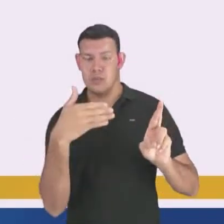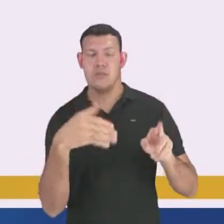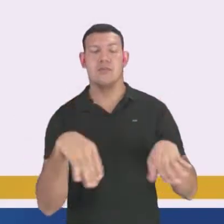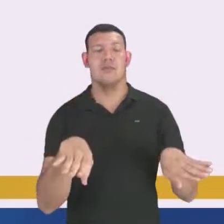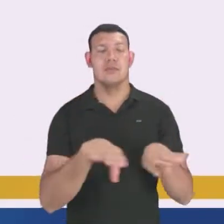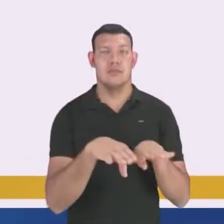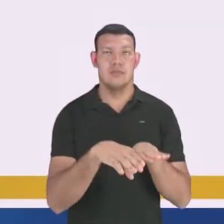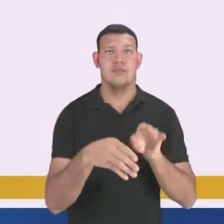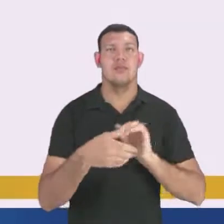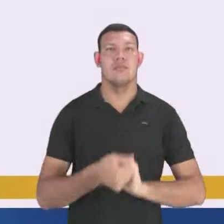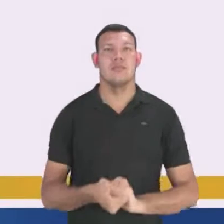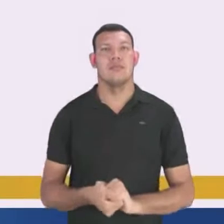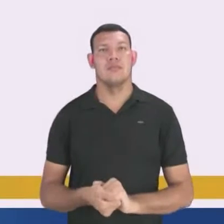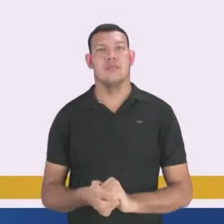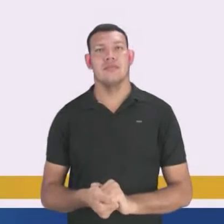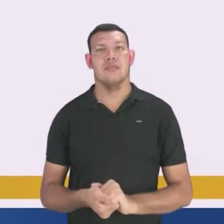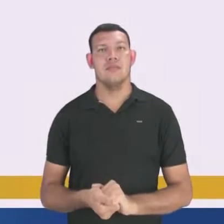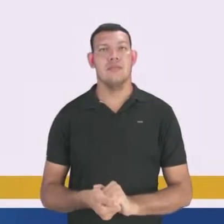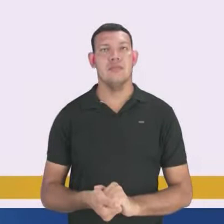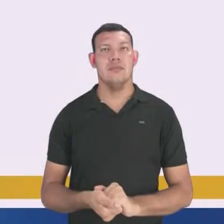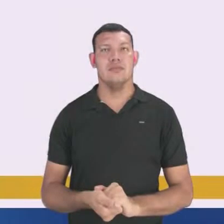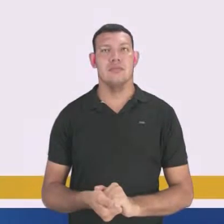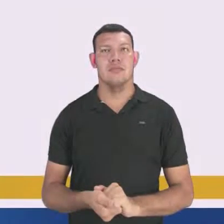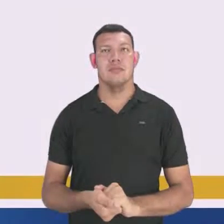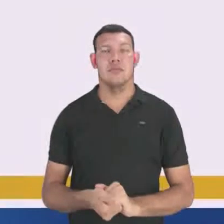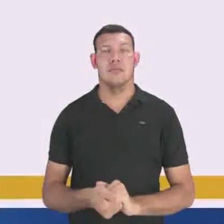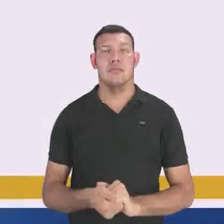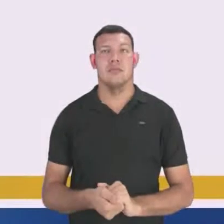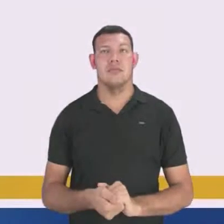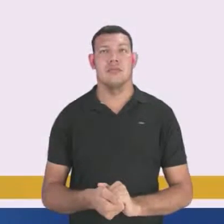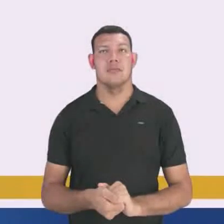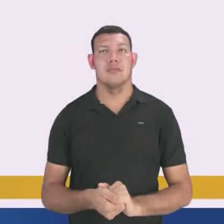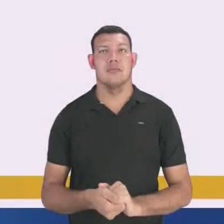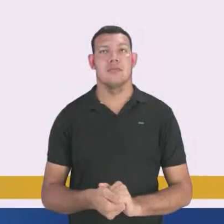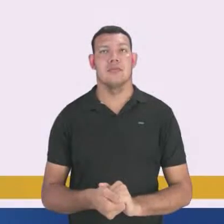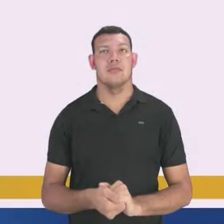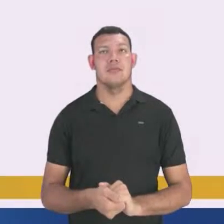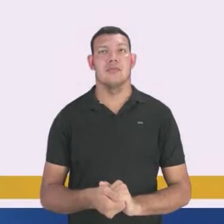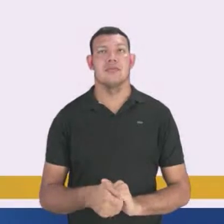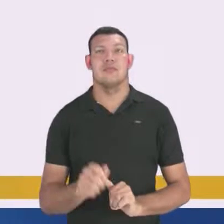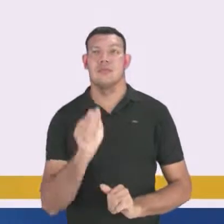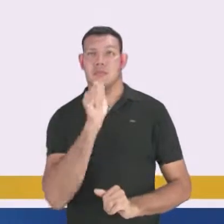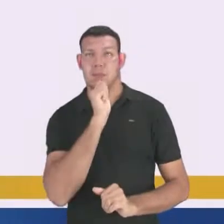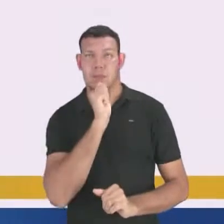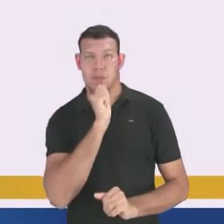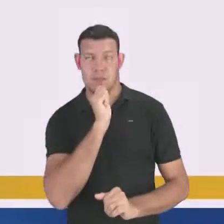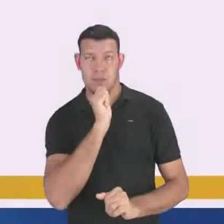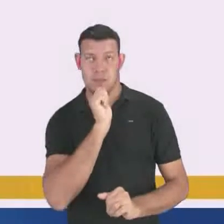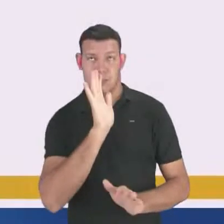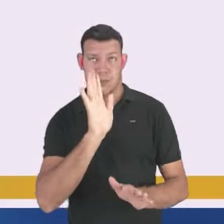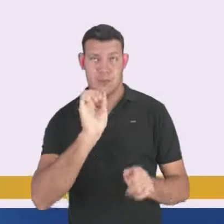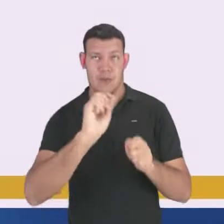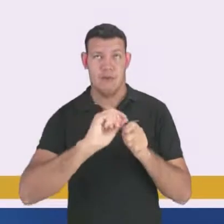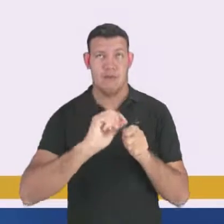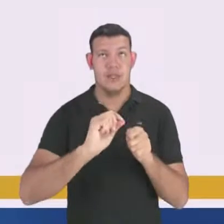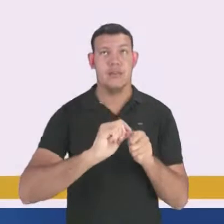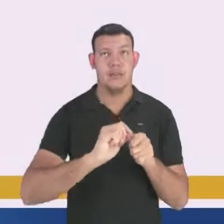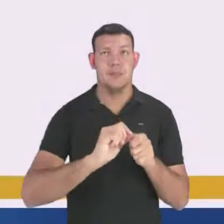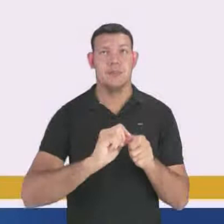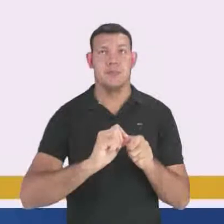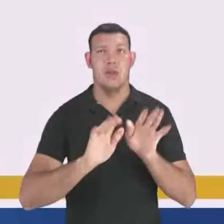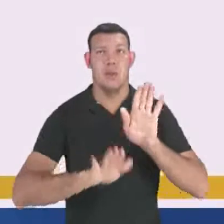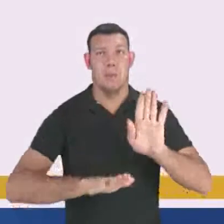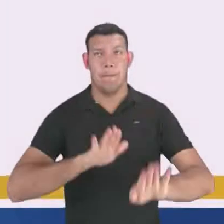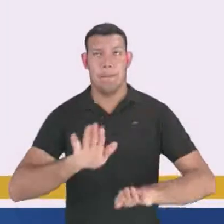desses dados através de sua representação. A execução desses passos deve ser feita de forma comprometida e correta, pois na maioria